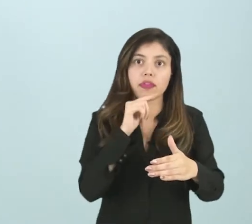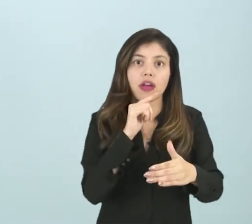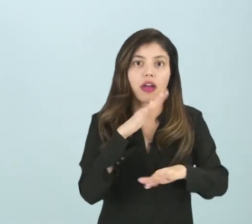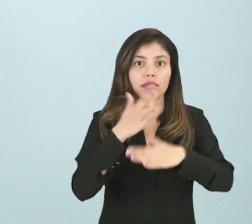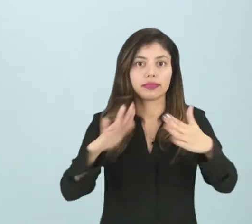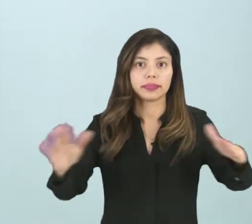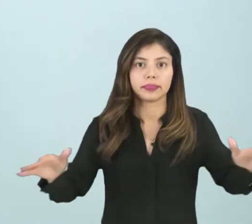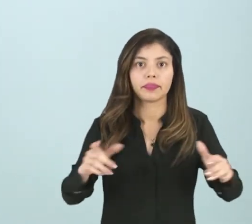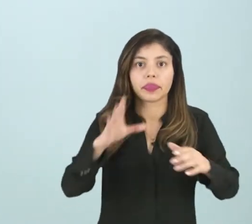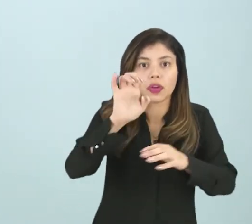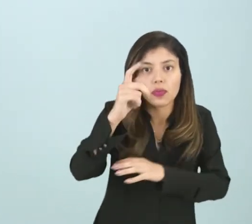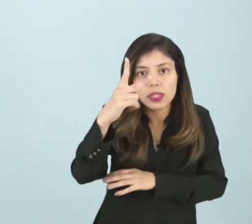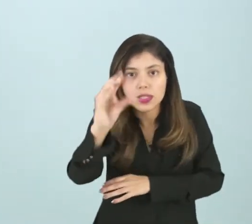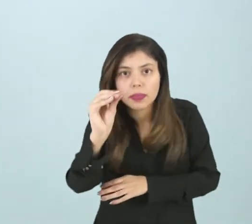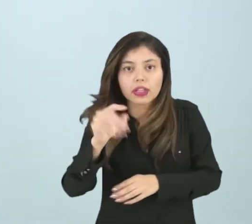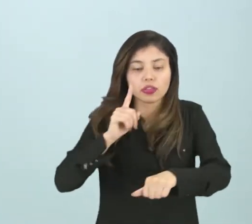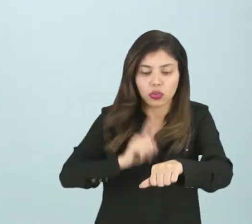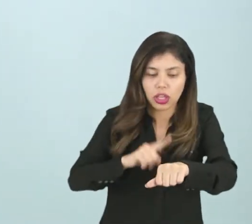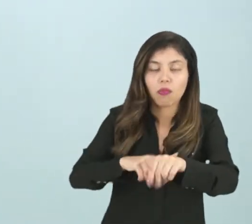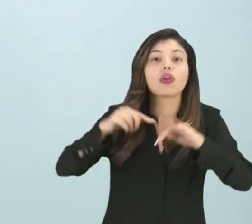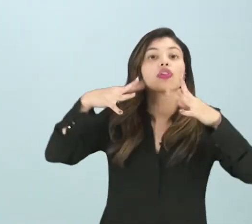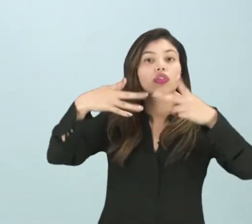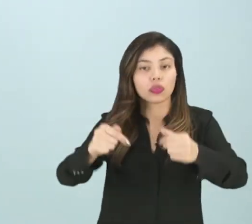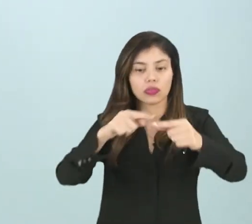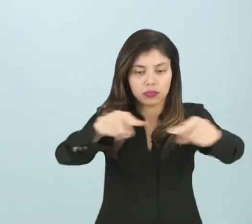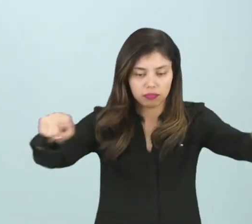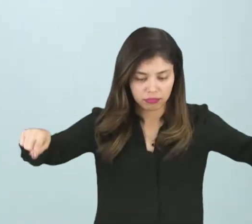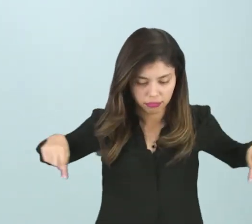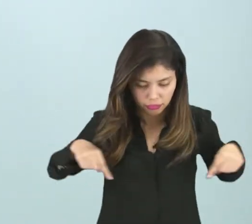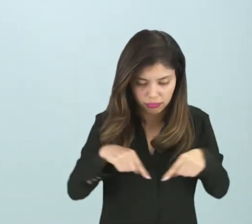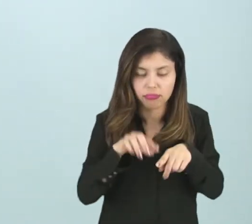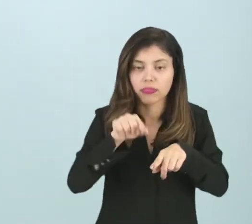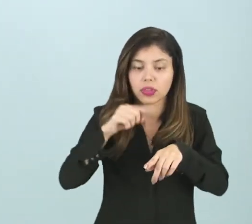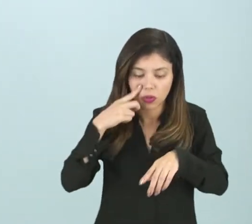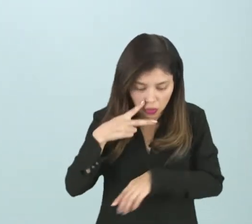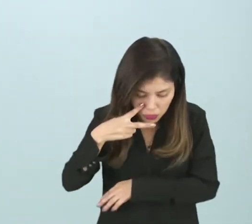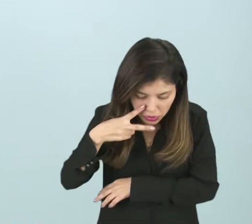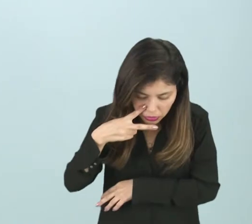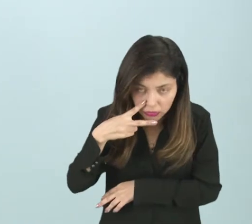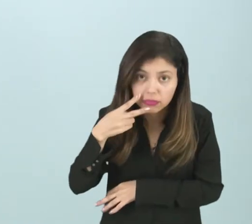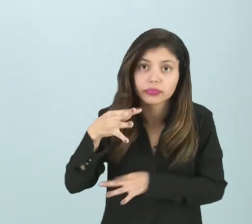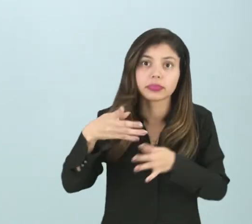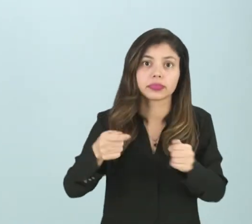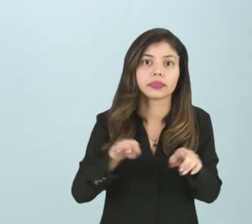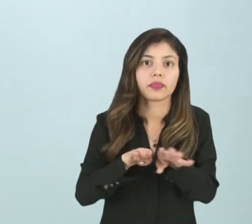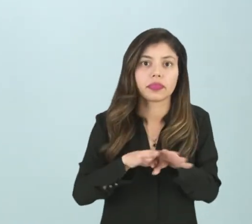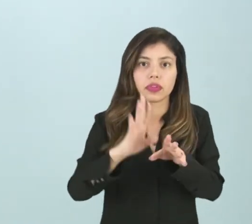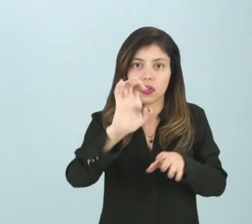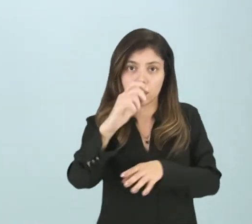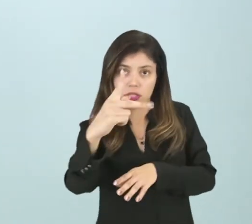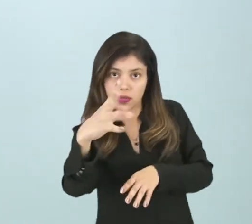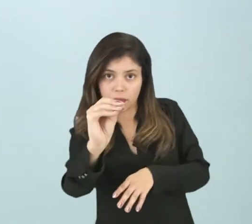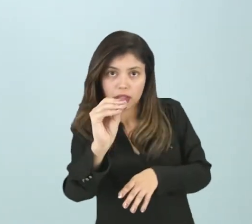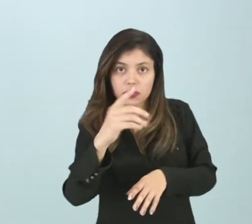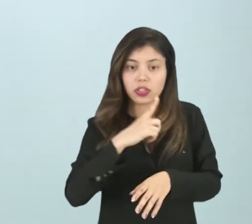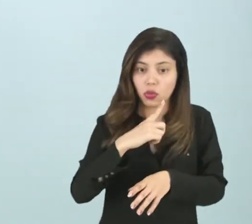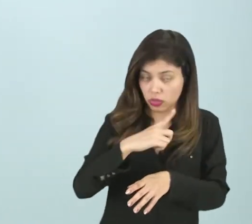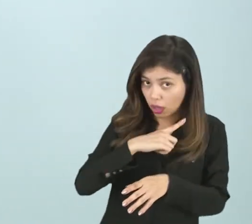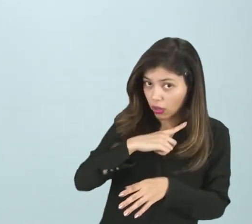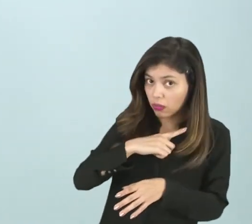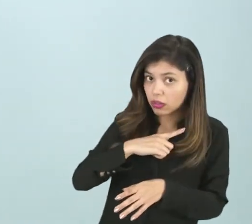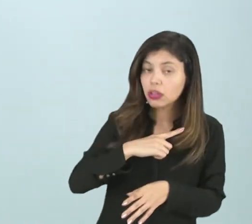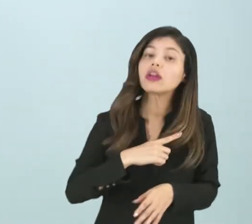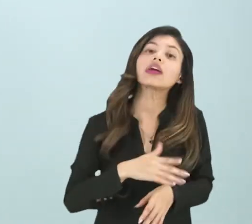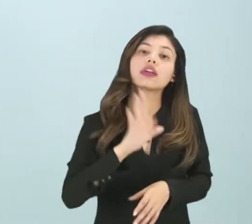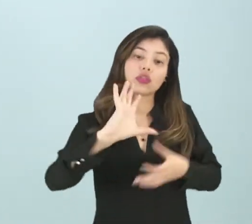água seria o espaço e o tempo em que todos os objetos estão, e eu estou ali, né, observando tudo isso, né? O espaço-tempo é uma capacidade que eu tenho, e